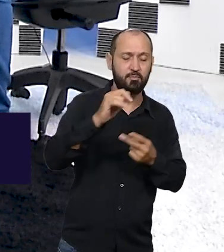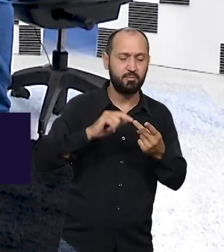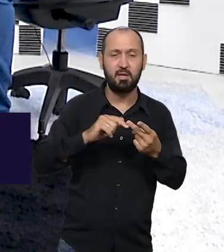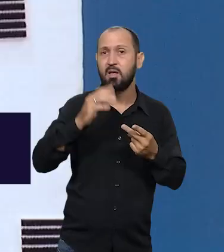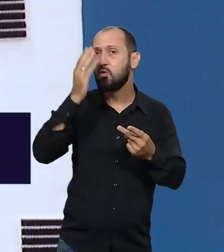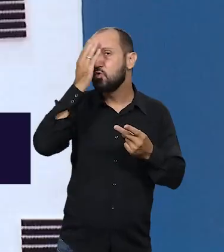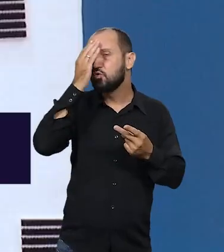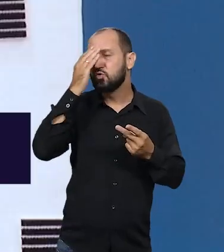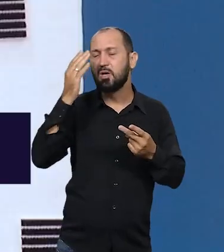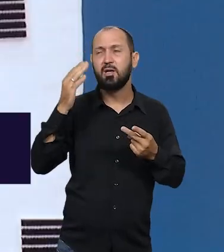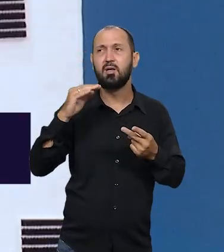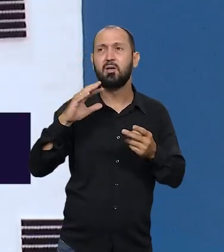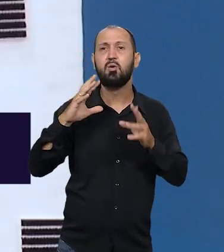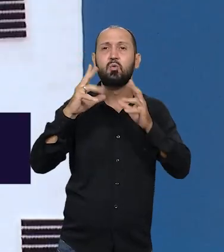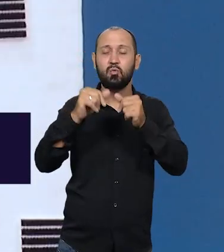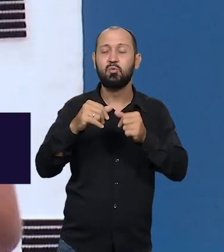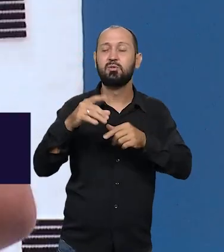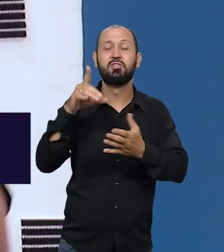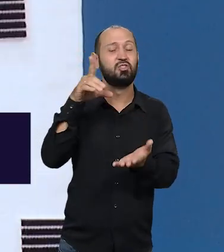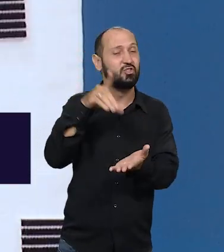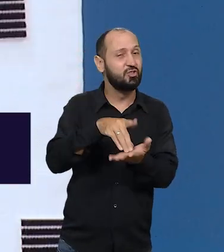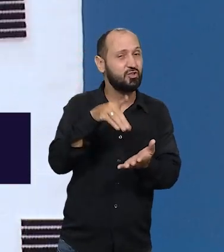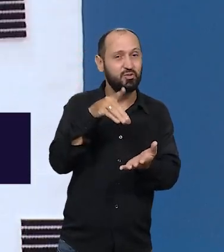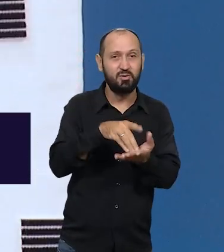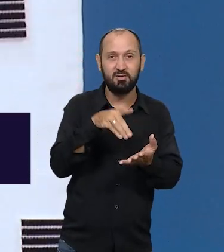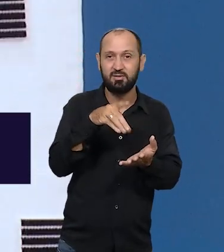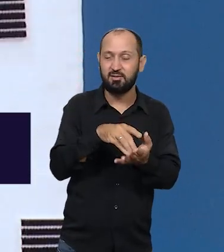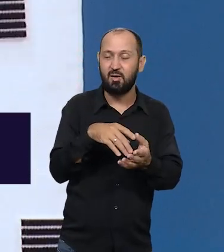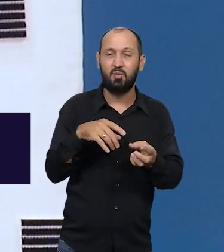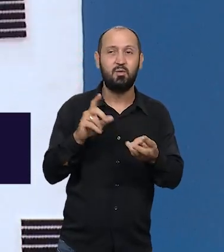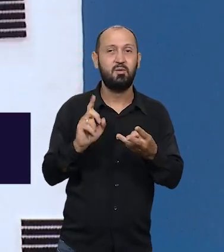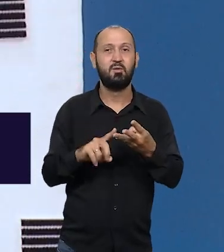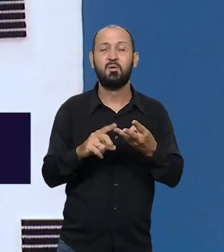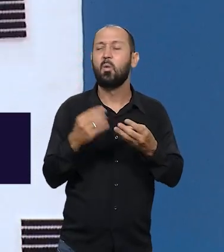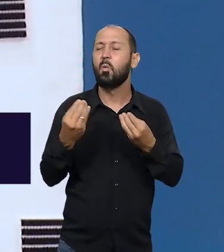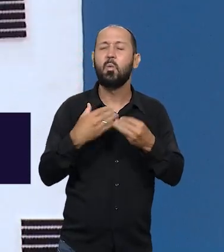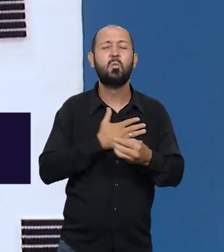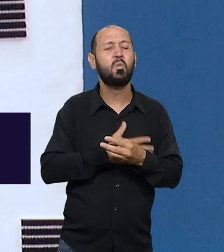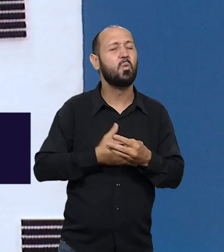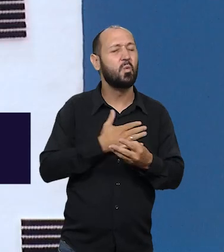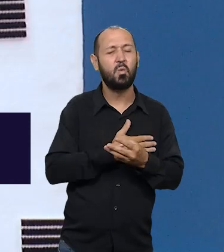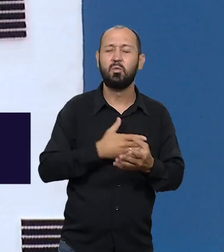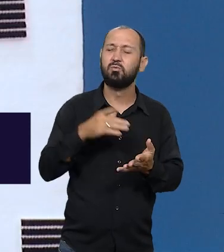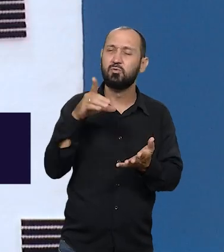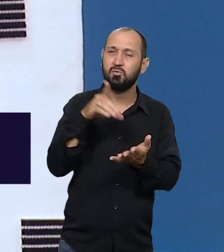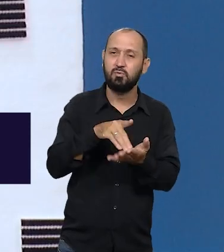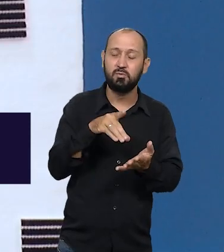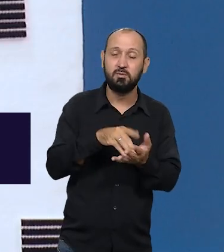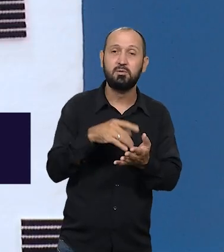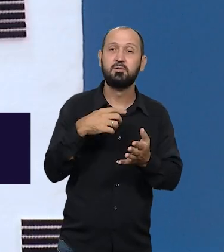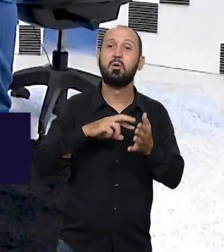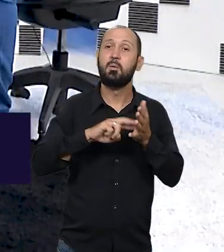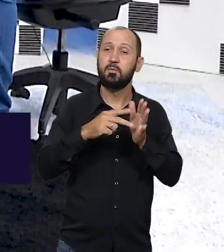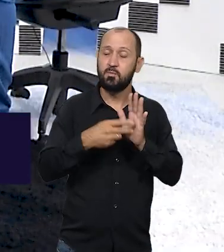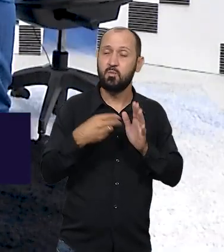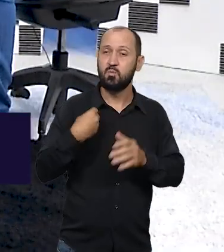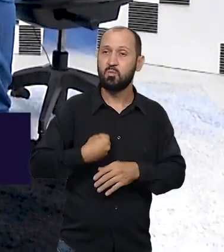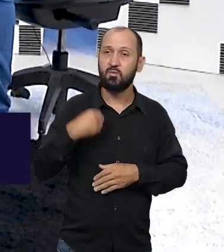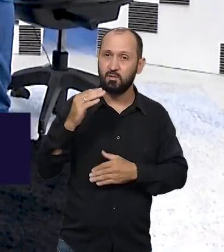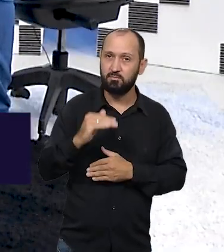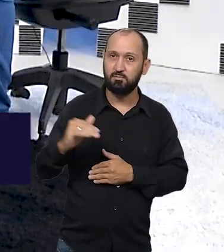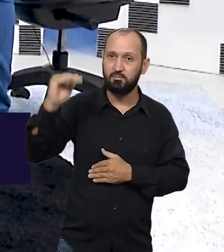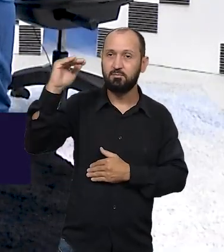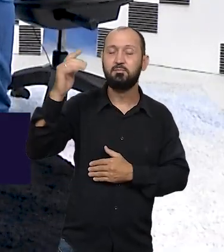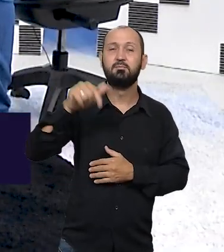dinossauro, não sei como que gostam de dinossauro. Então, isso também se reflete na vida adulta. Muitas das vezes você vai ter um especialista, um cara que é